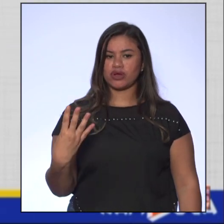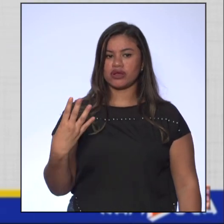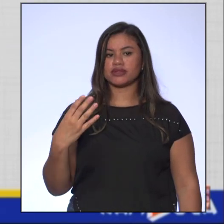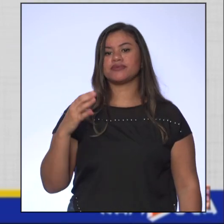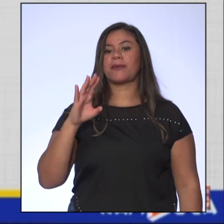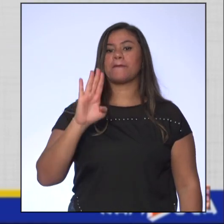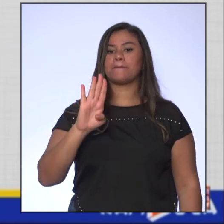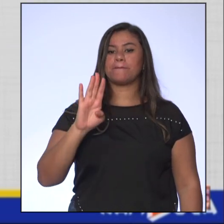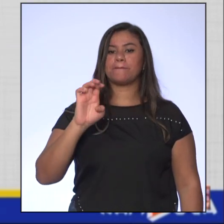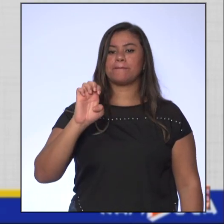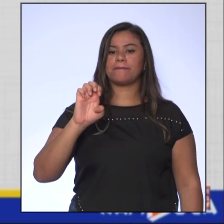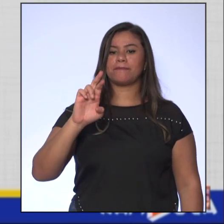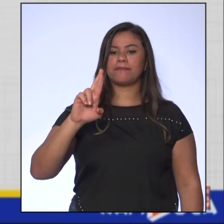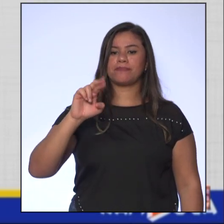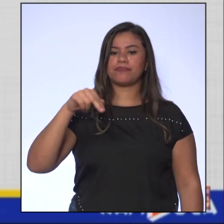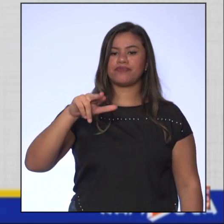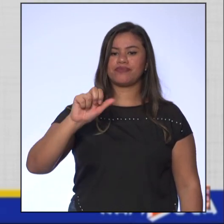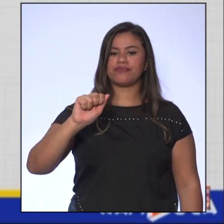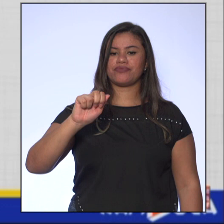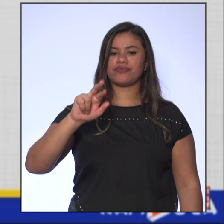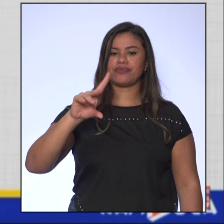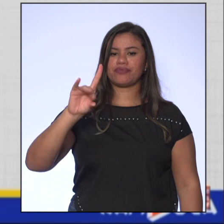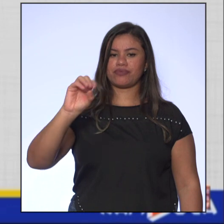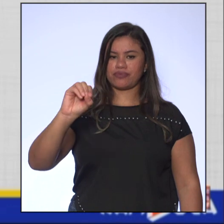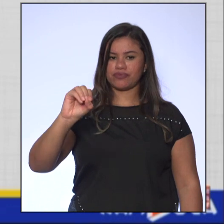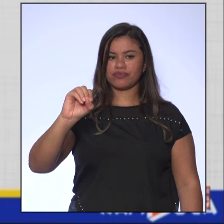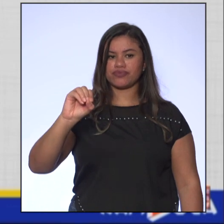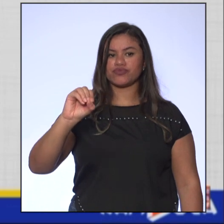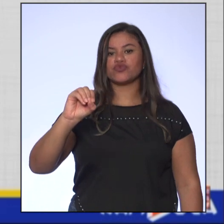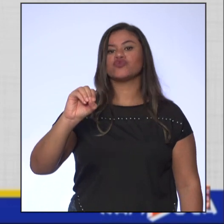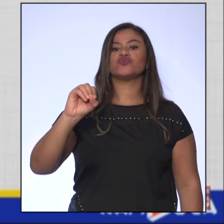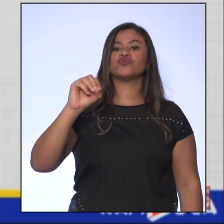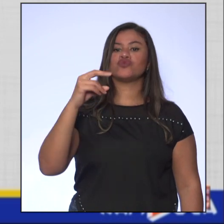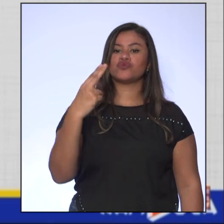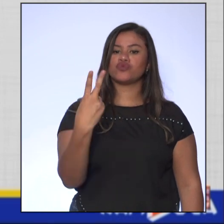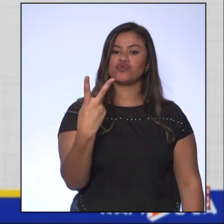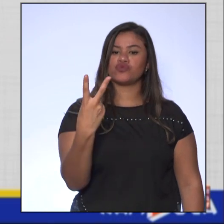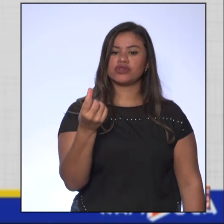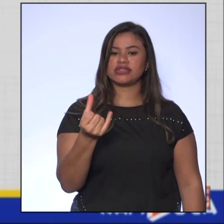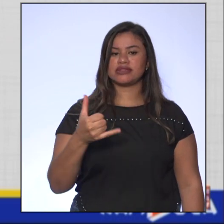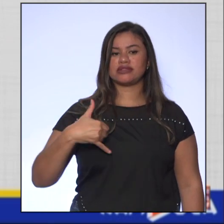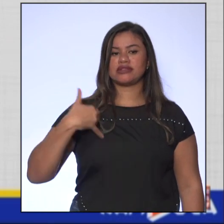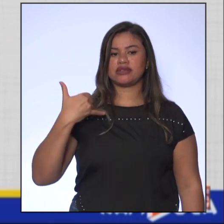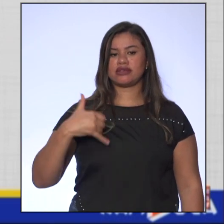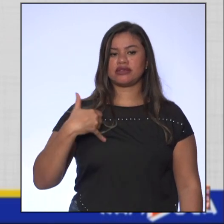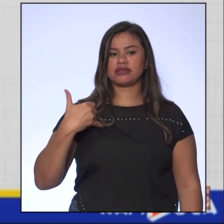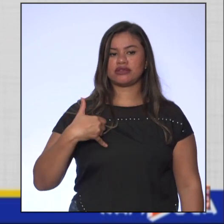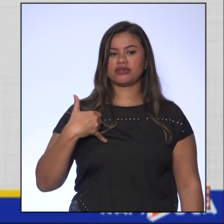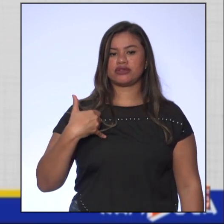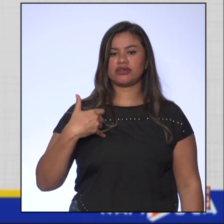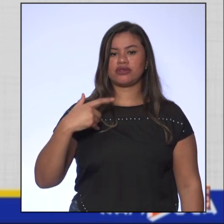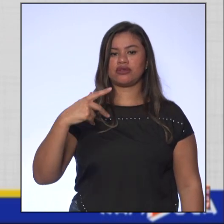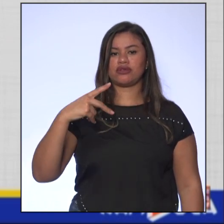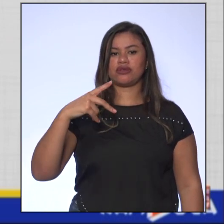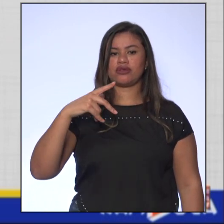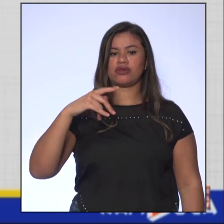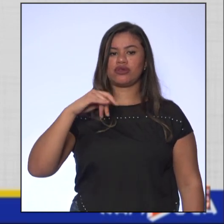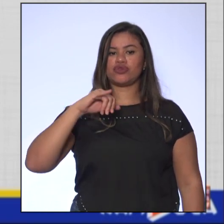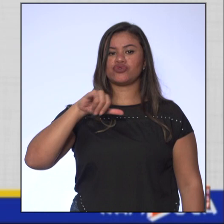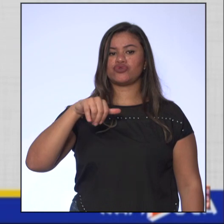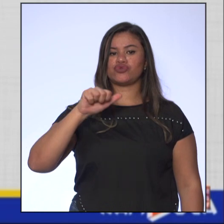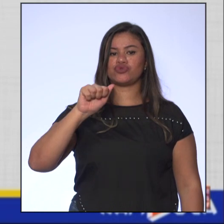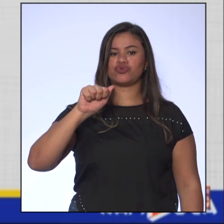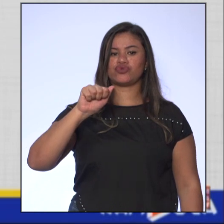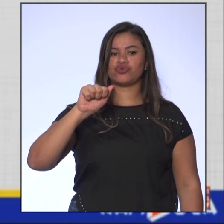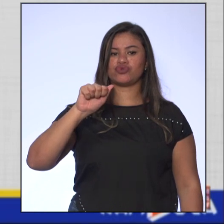anos de idade, e quem mais que nós temos aí? Nós temos o Pedro, Joaquim, né, Manuel. Vamos fazer o